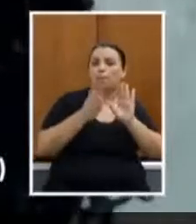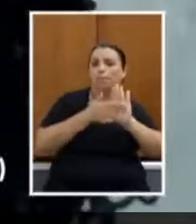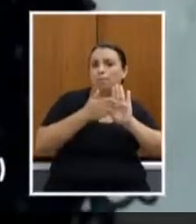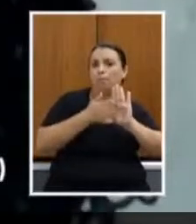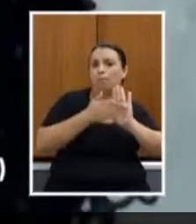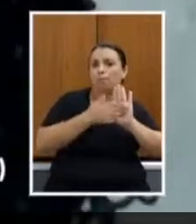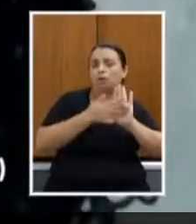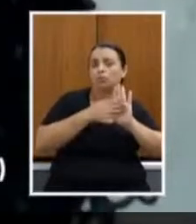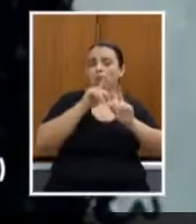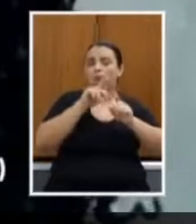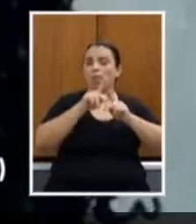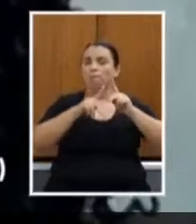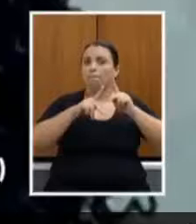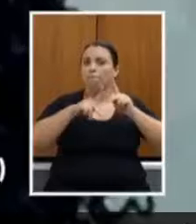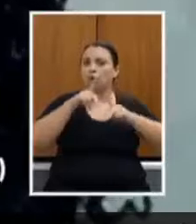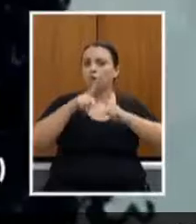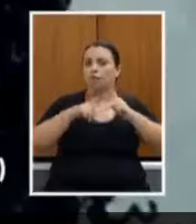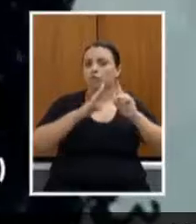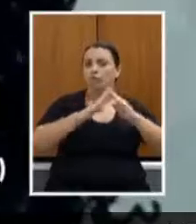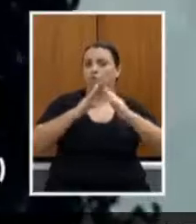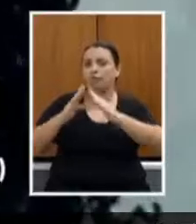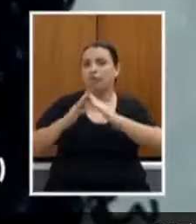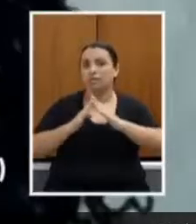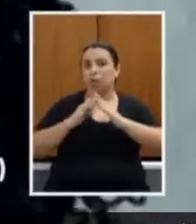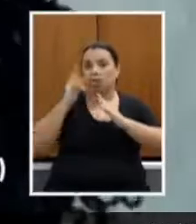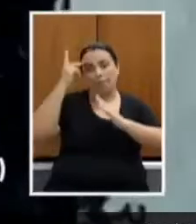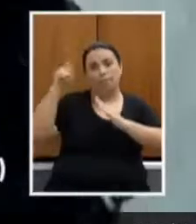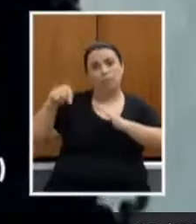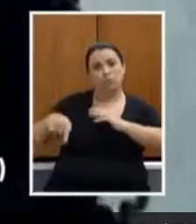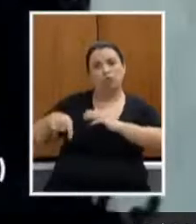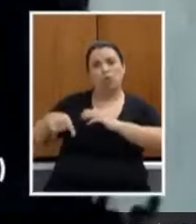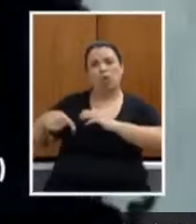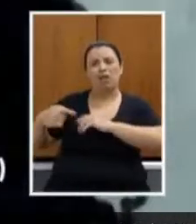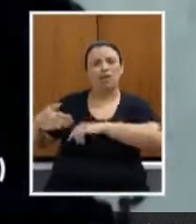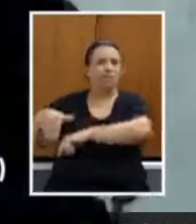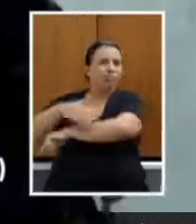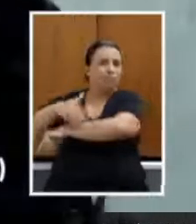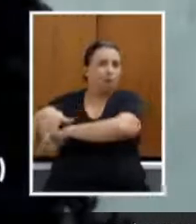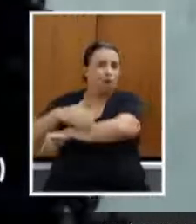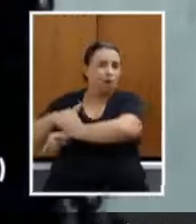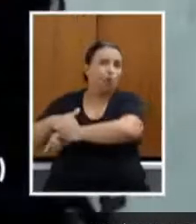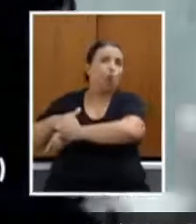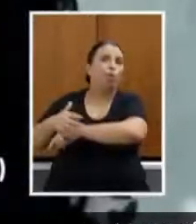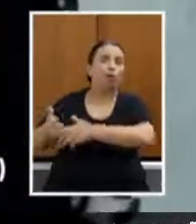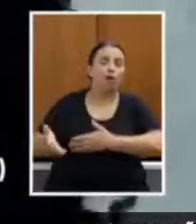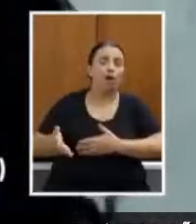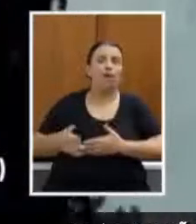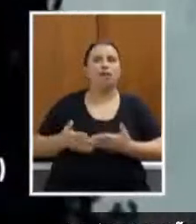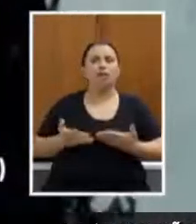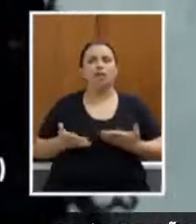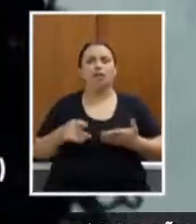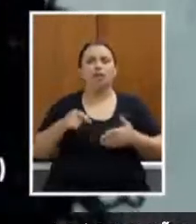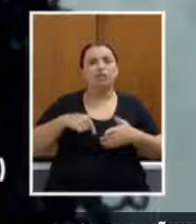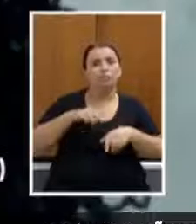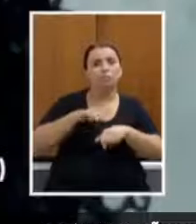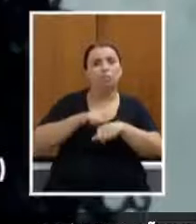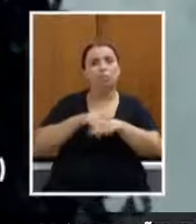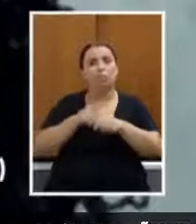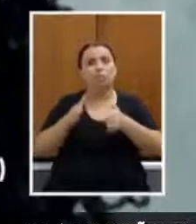rua, pensando que nesse momento, não só a pandemia, mas uma série de outras crises